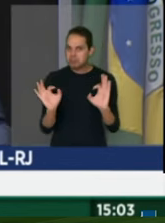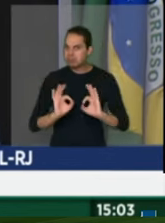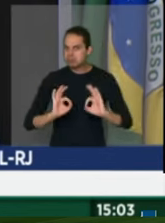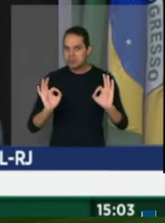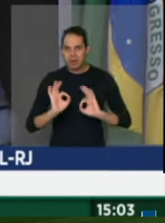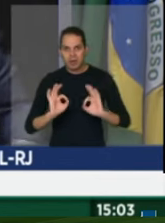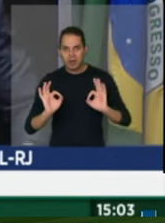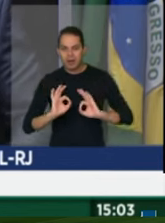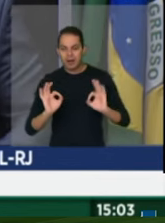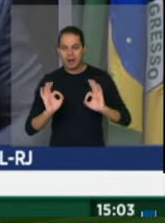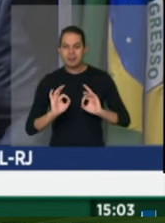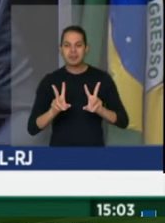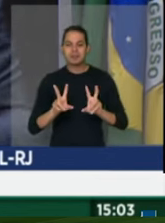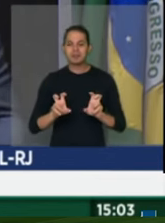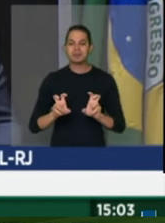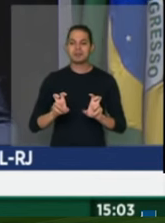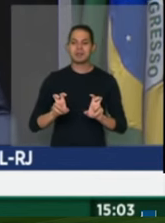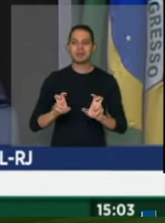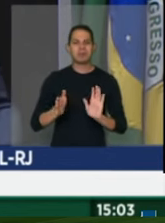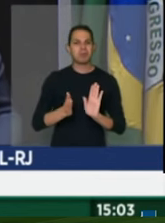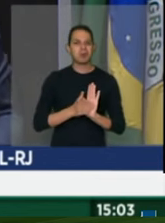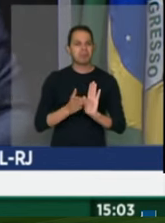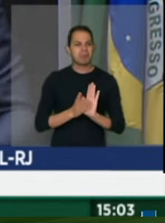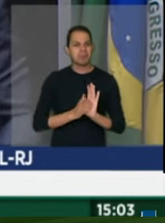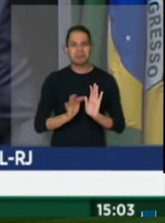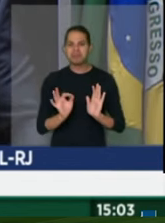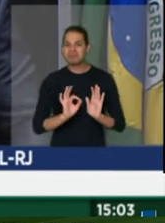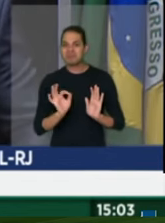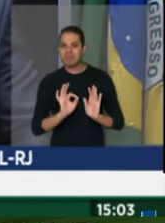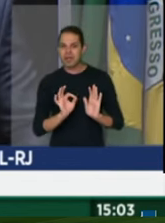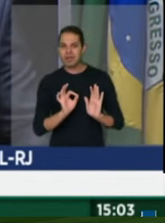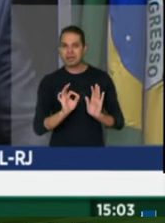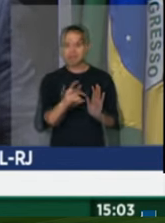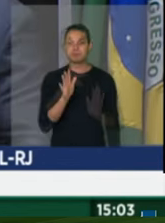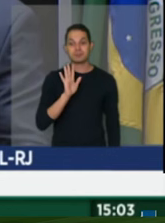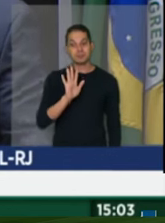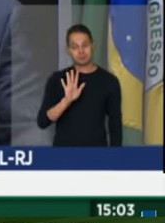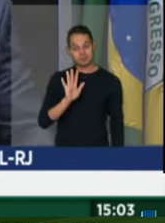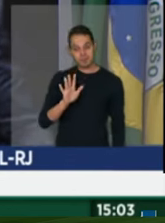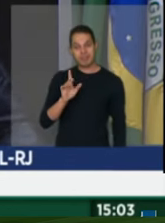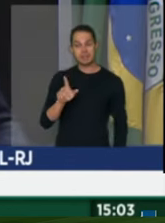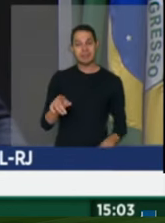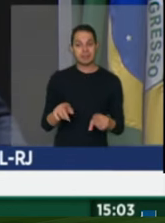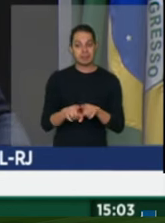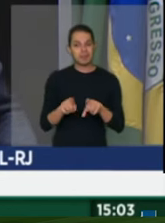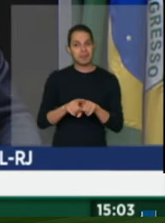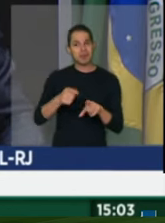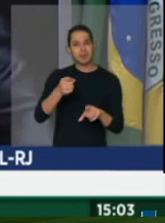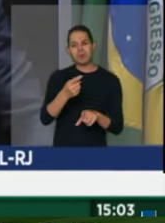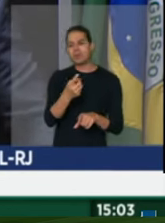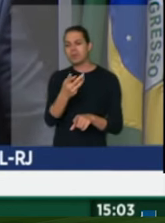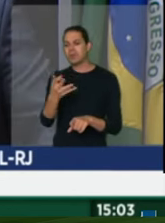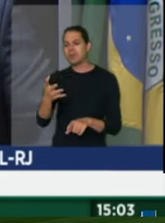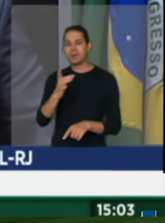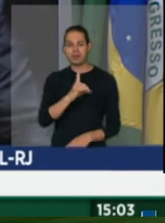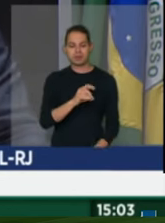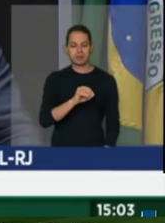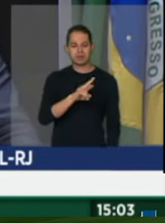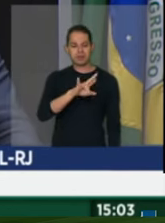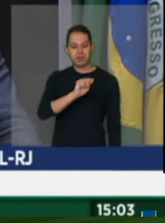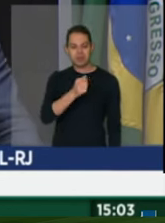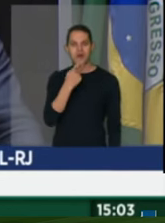algum nenhuma proposta como presidenciável inclusive diversas vezes ele disse que era